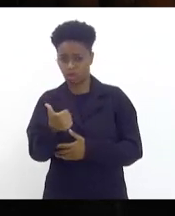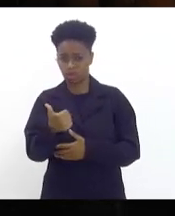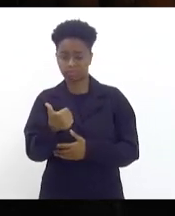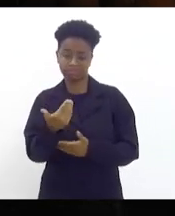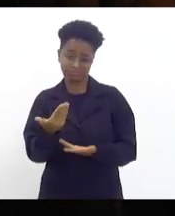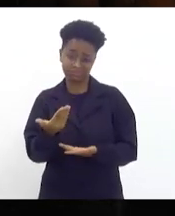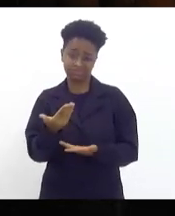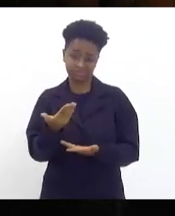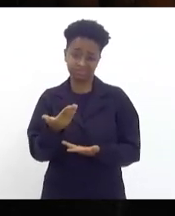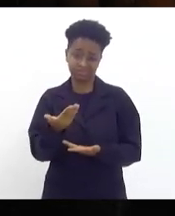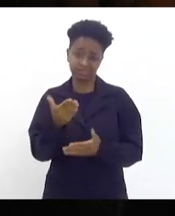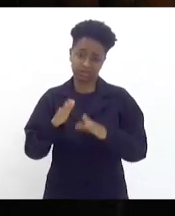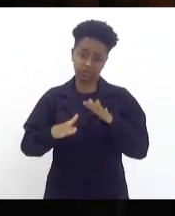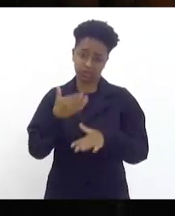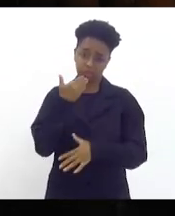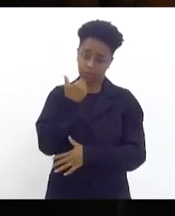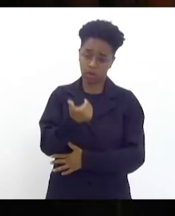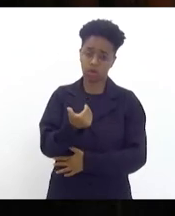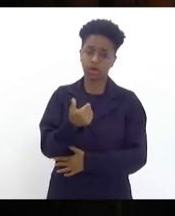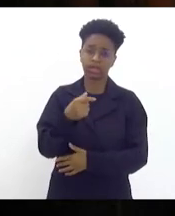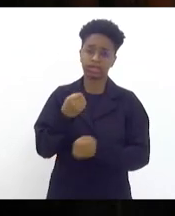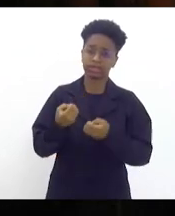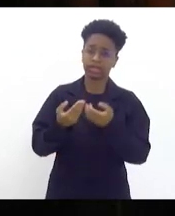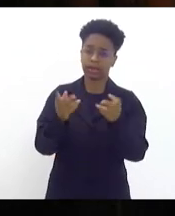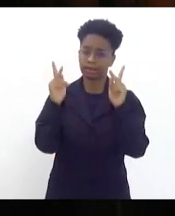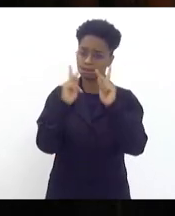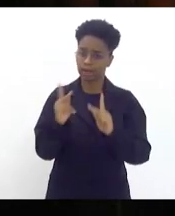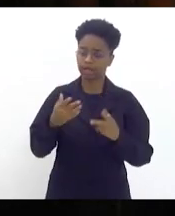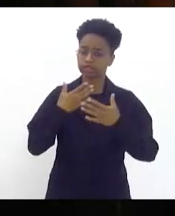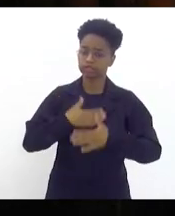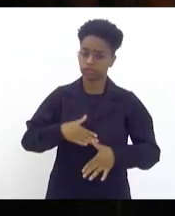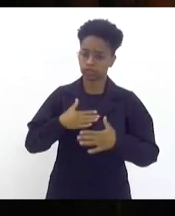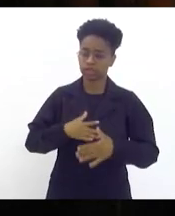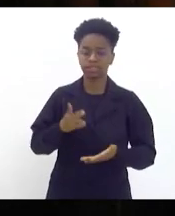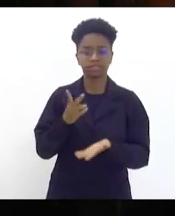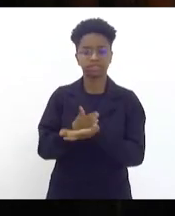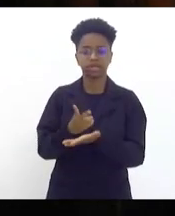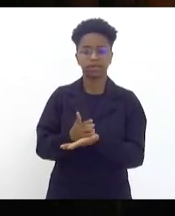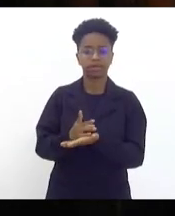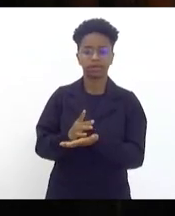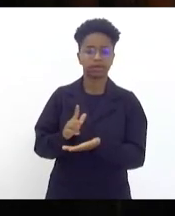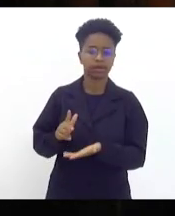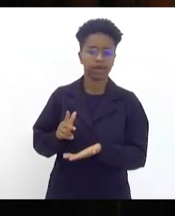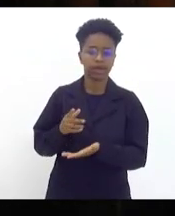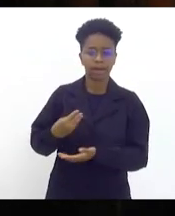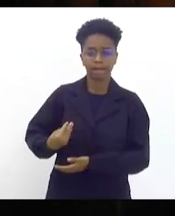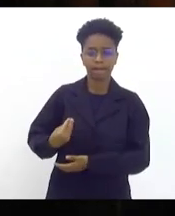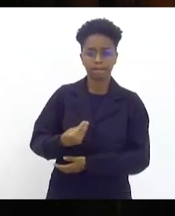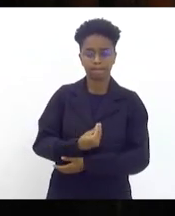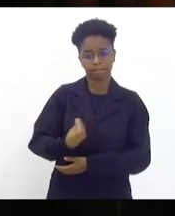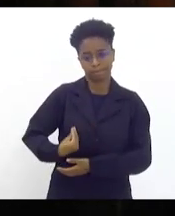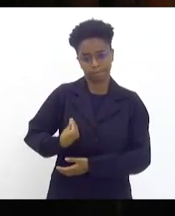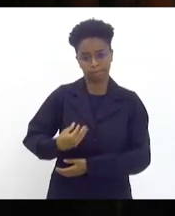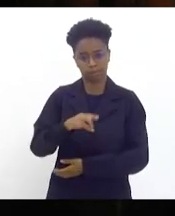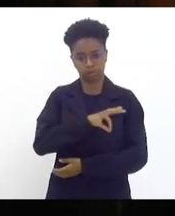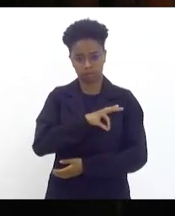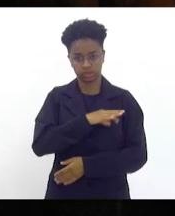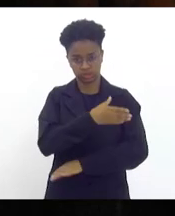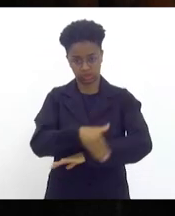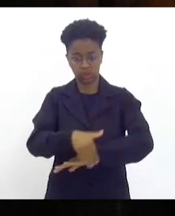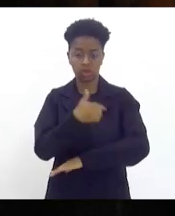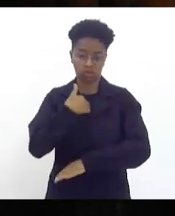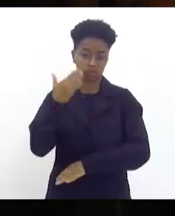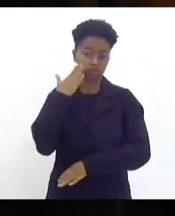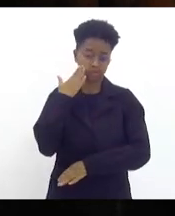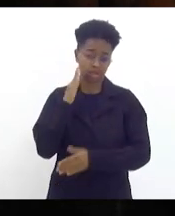e que traz paz tranquilidade presença ostensiva da polícia nas ruas eu sei que tem muito parlamentar nessa casa